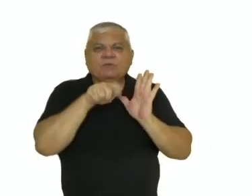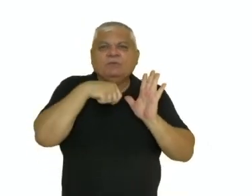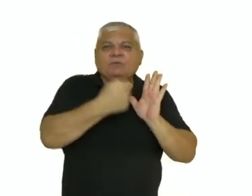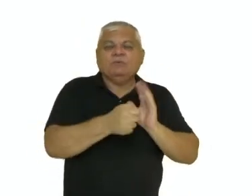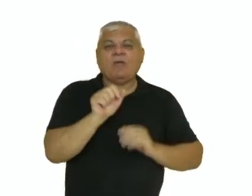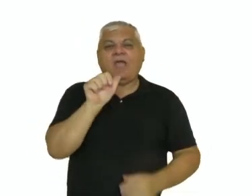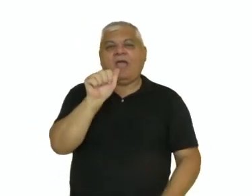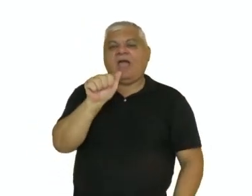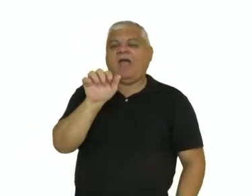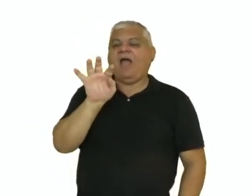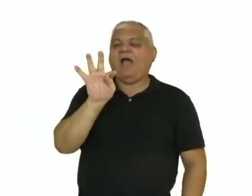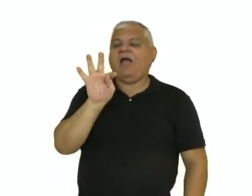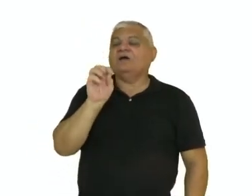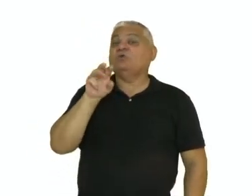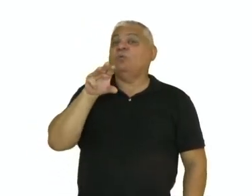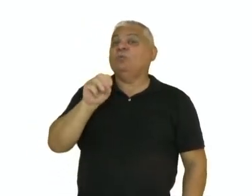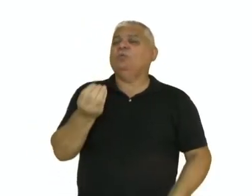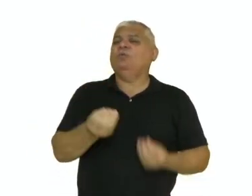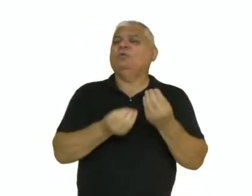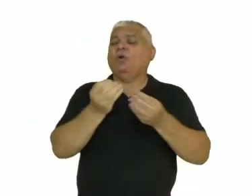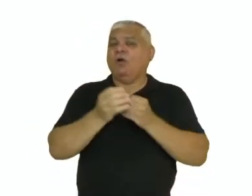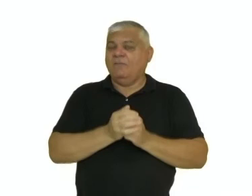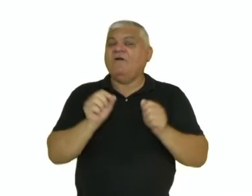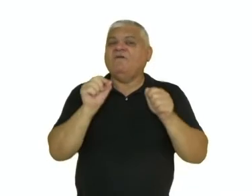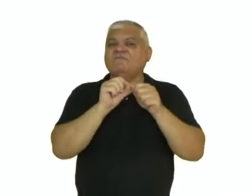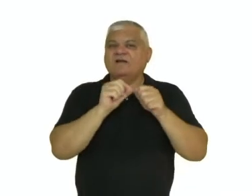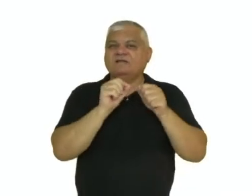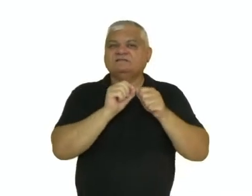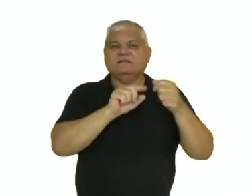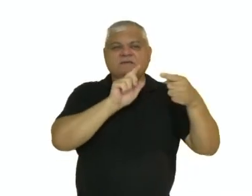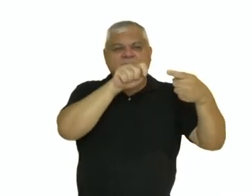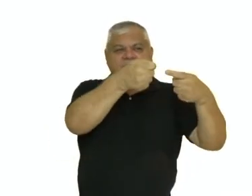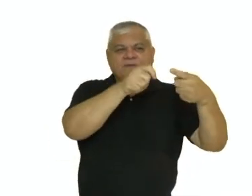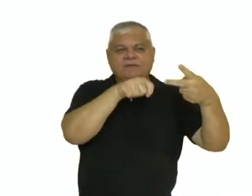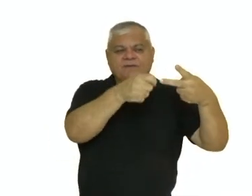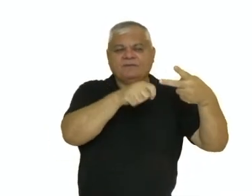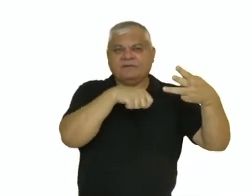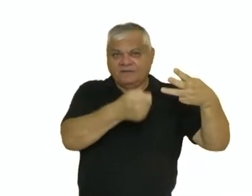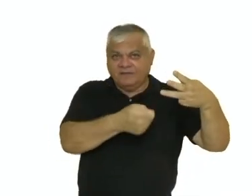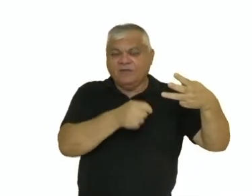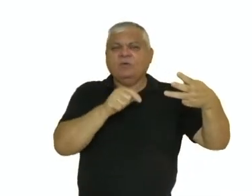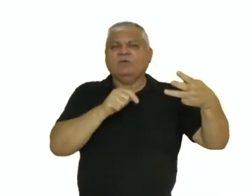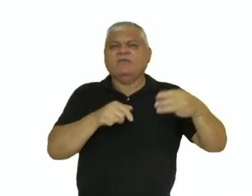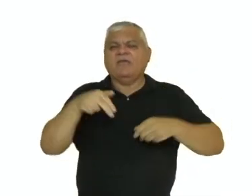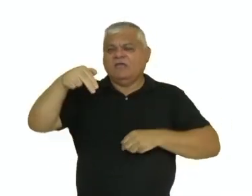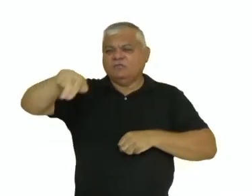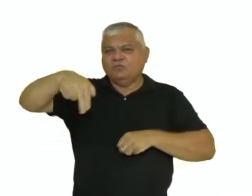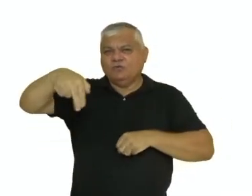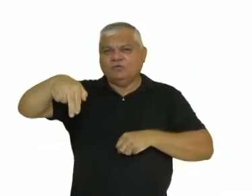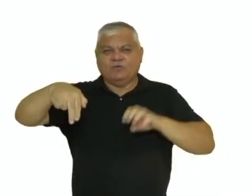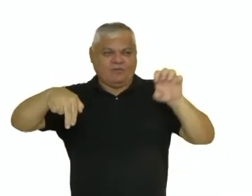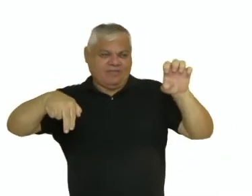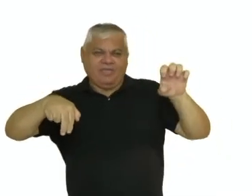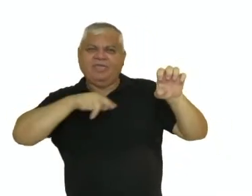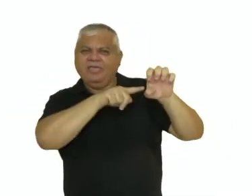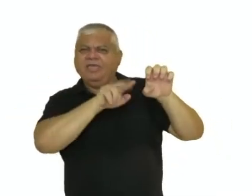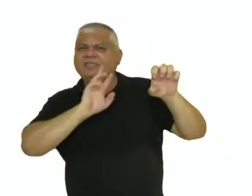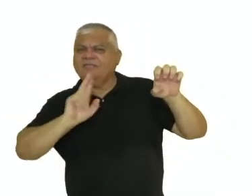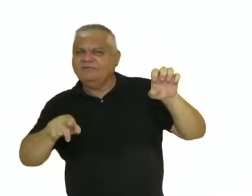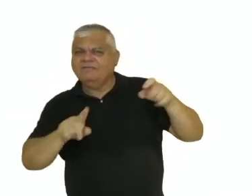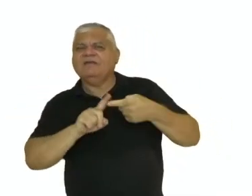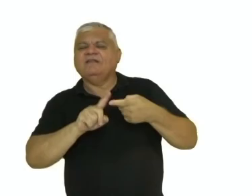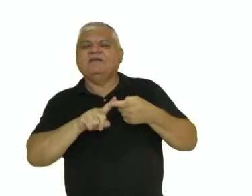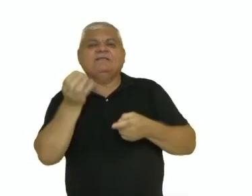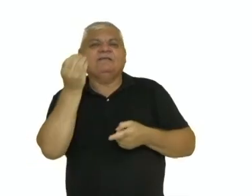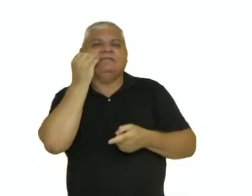mapa, vocês precisarão conceituar o átomo, setorizá-lo, diferenciar núcleo e eletrosfera, abordar o experimento de Rutherford